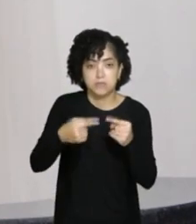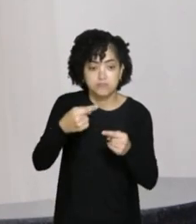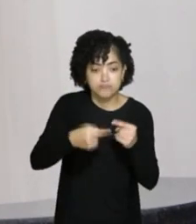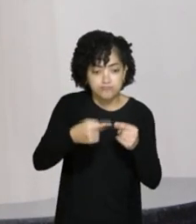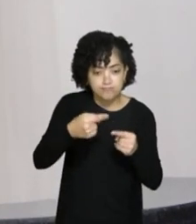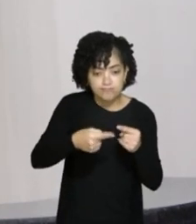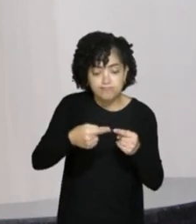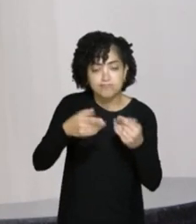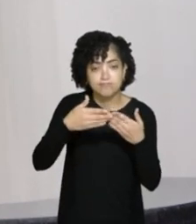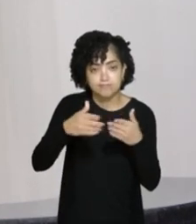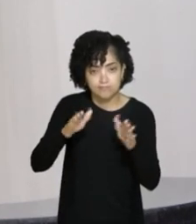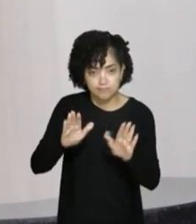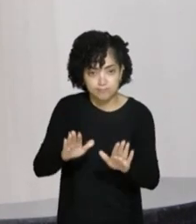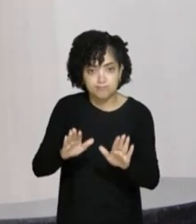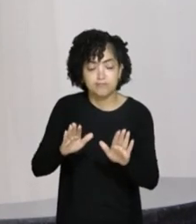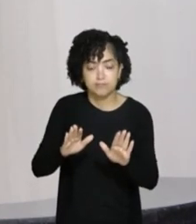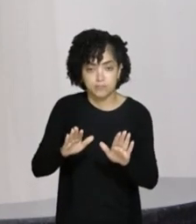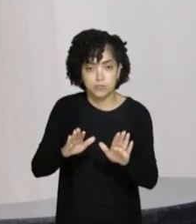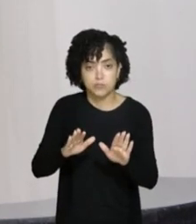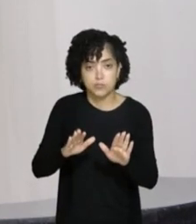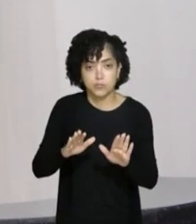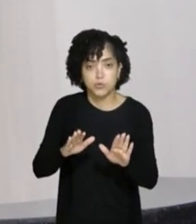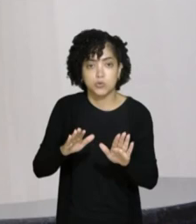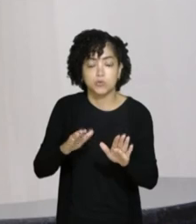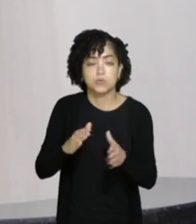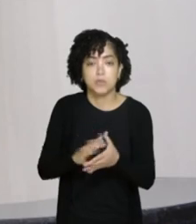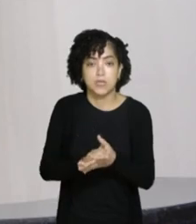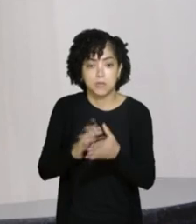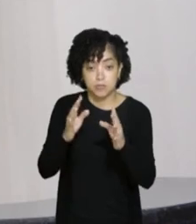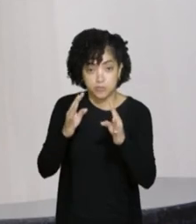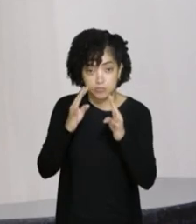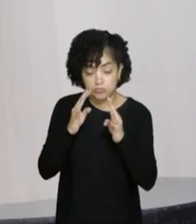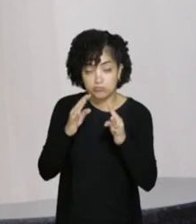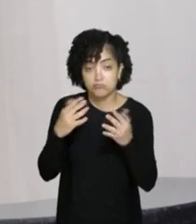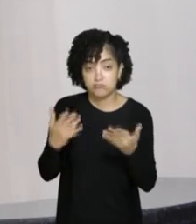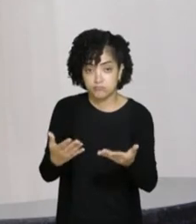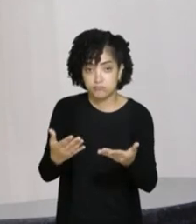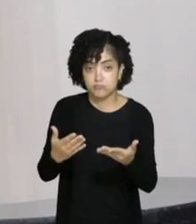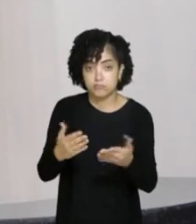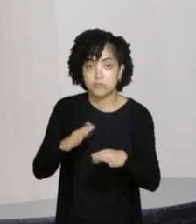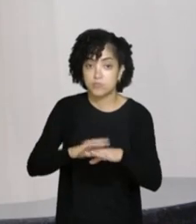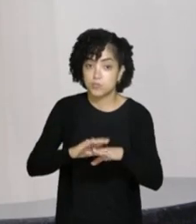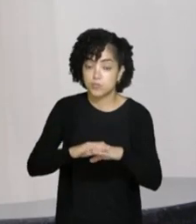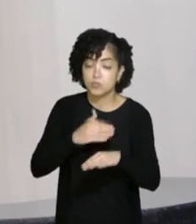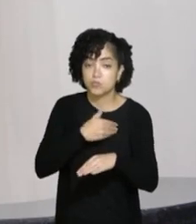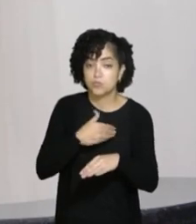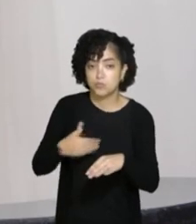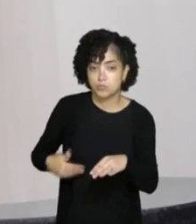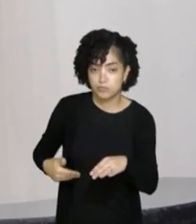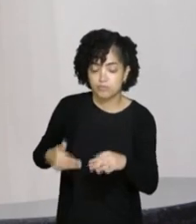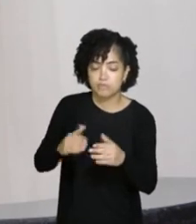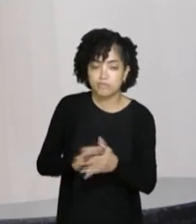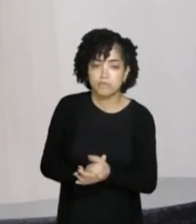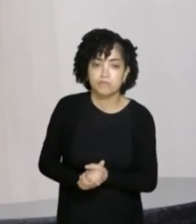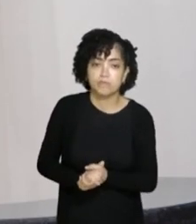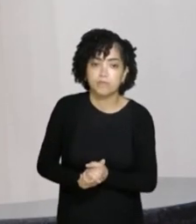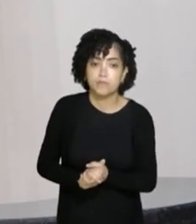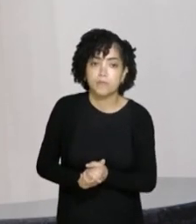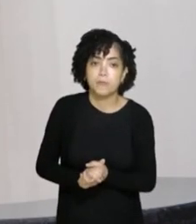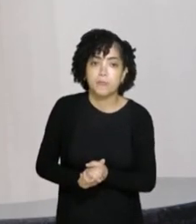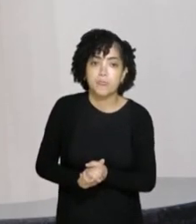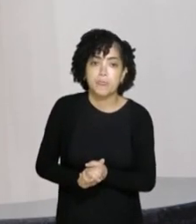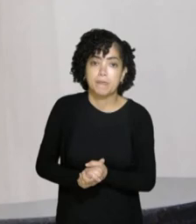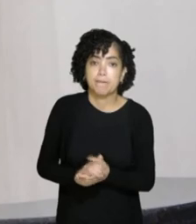mas hoje há um espaço efetivo de diálogo do governo para com a sociedade. Encerro, senhor